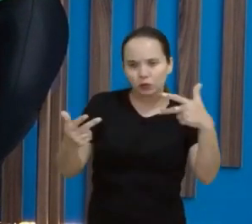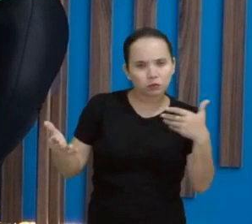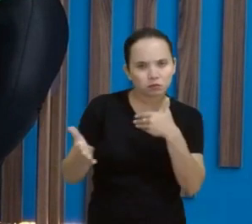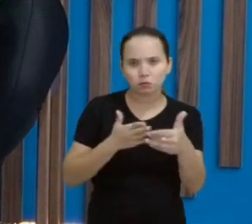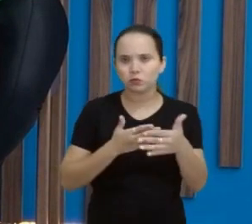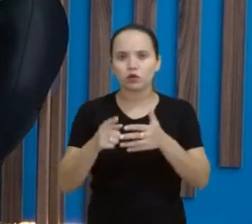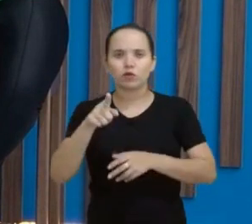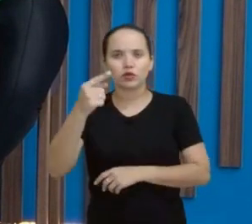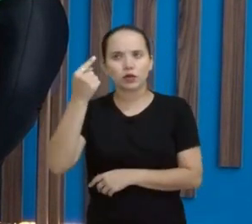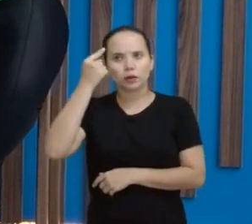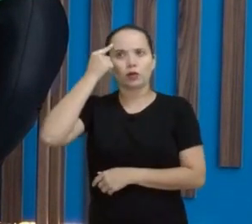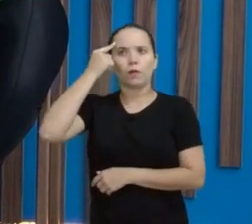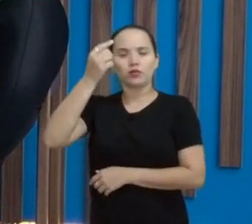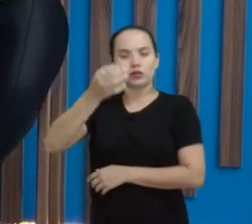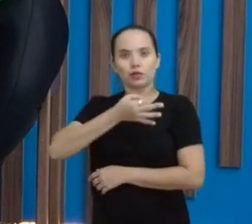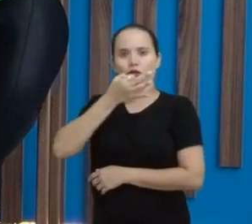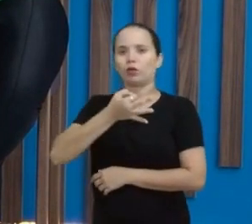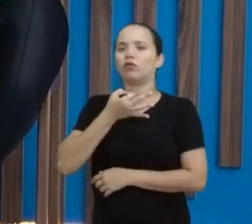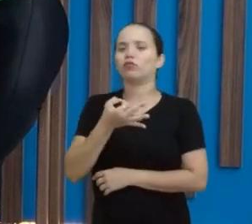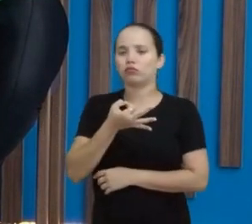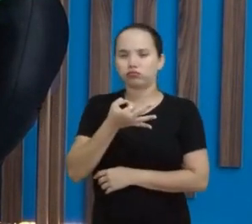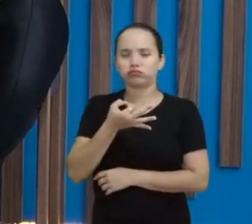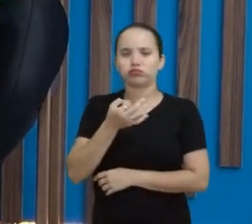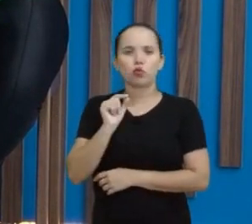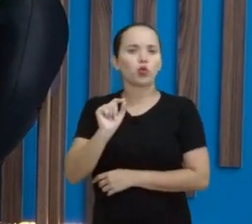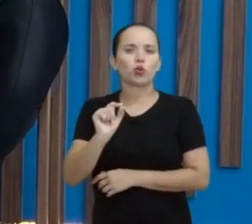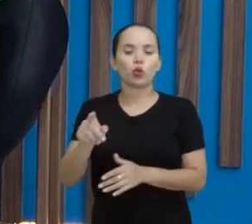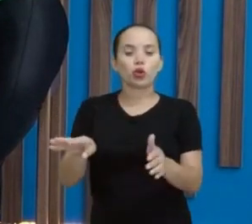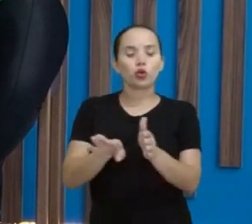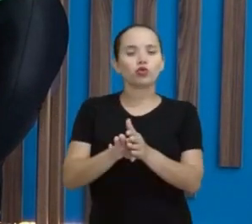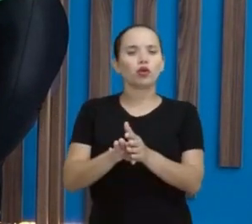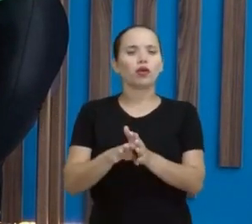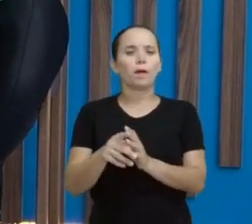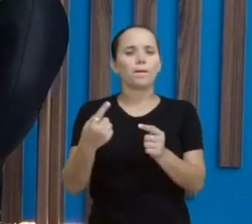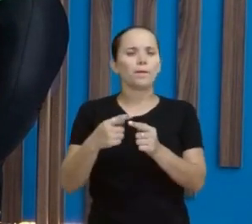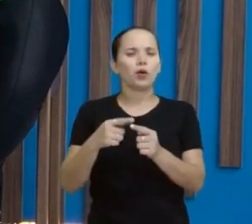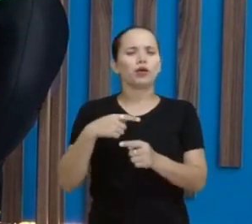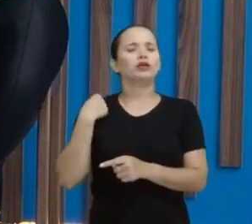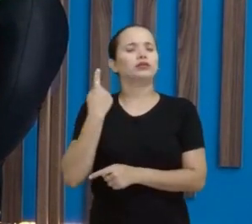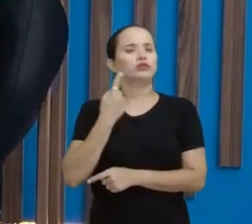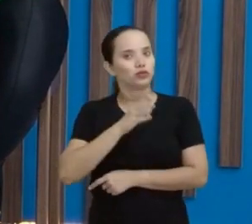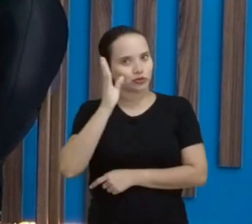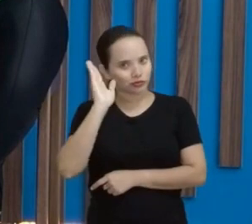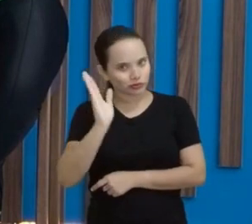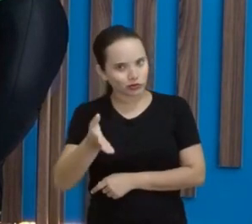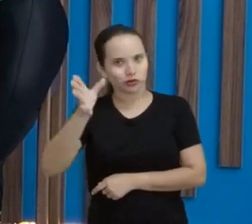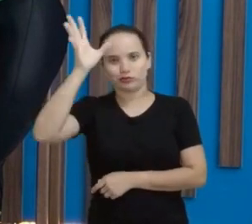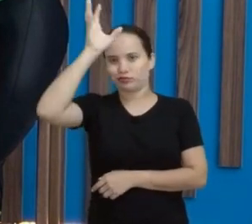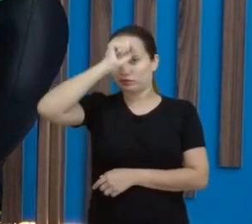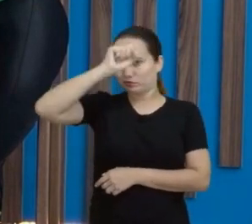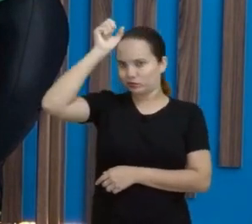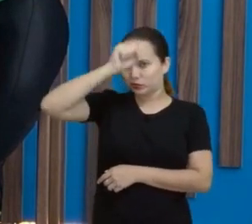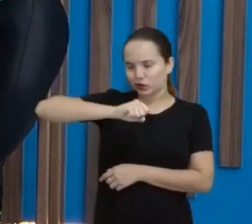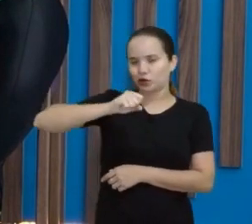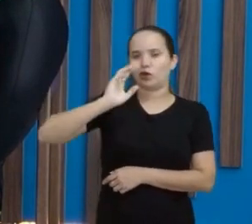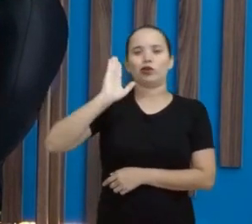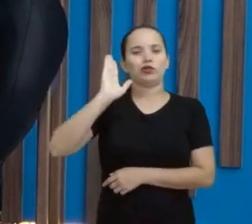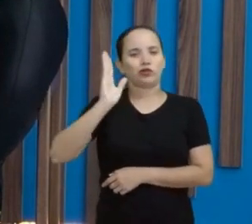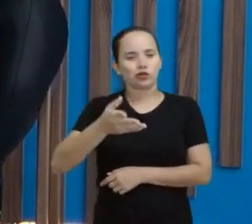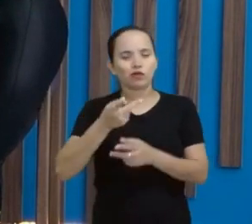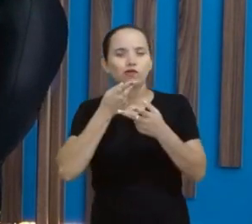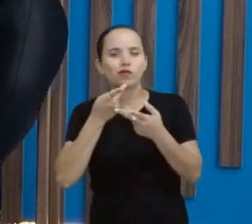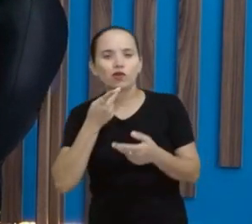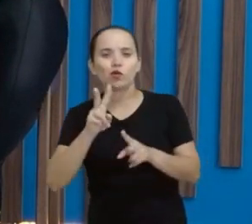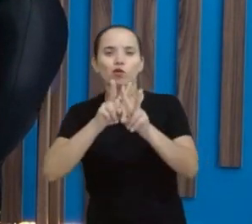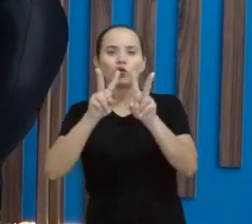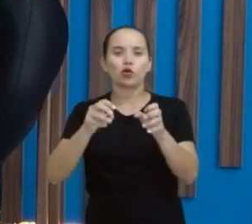pensamento crítico, não é? Do que chega para vocês. Por quê? Porque a gente já viu nas nossas aulas, a gente trouxe a desinformação, a gente